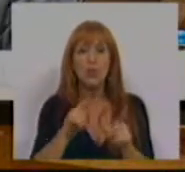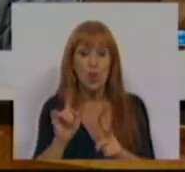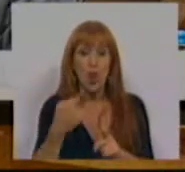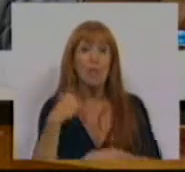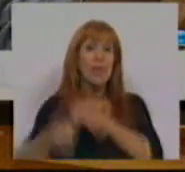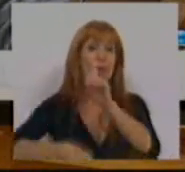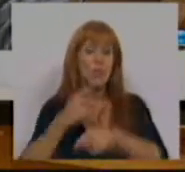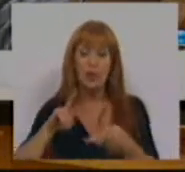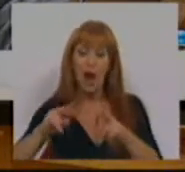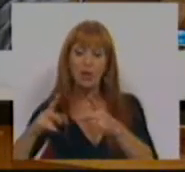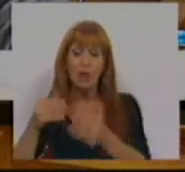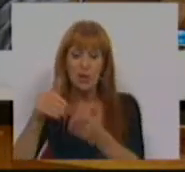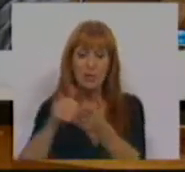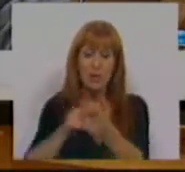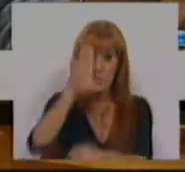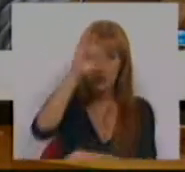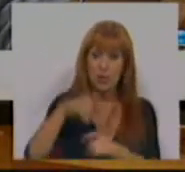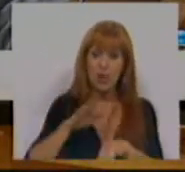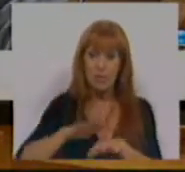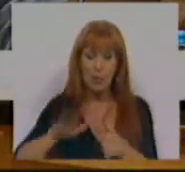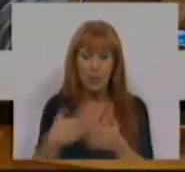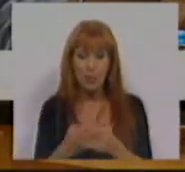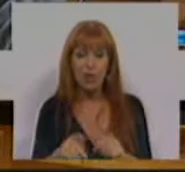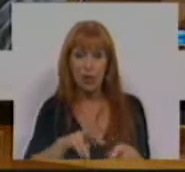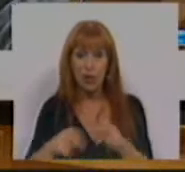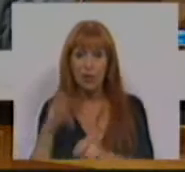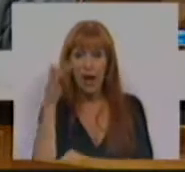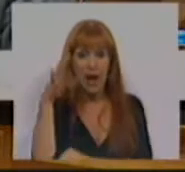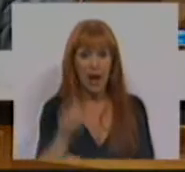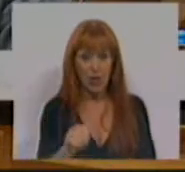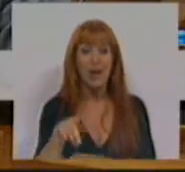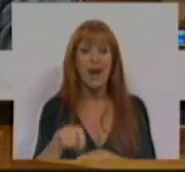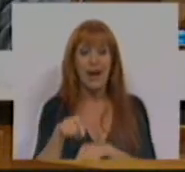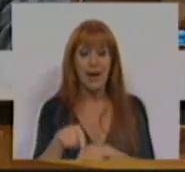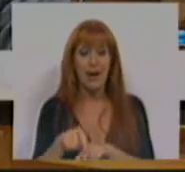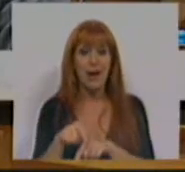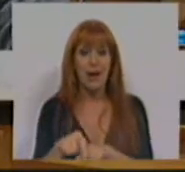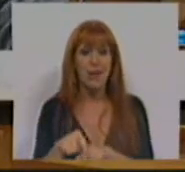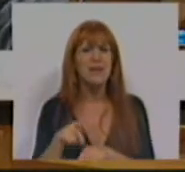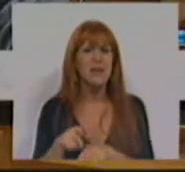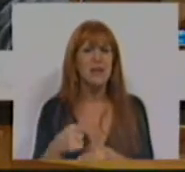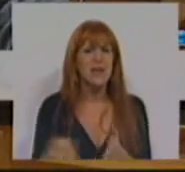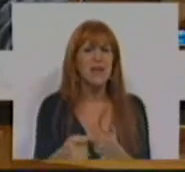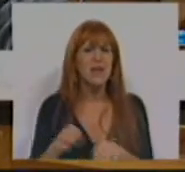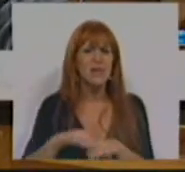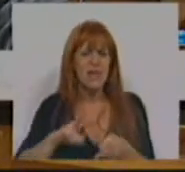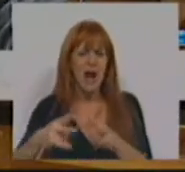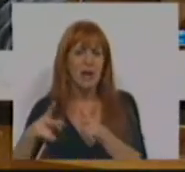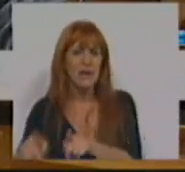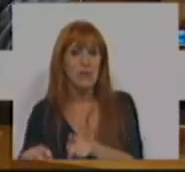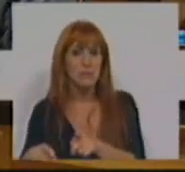mesmo depois das alterações introduzidas pelo Governo à proposta da Comissão de Reforma do IRS, será necessário fazer